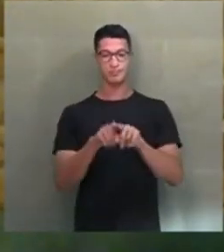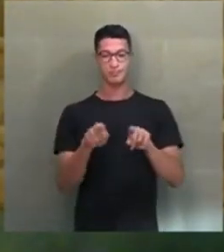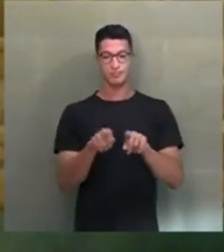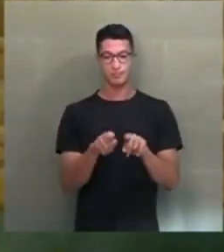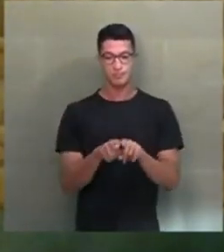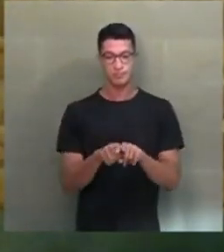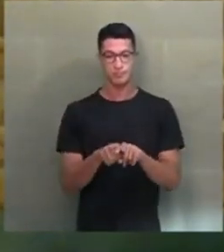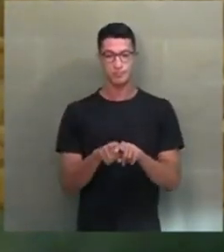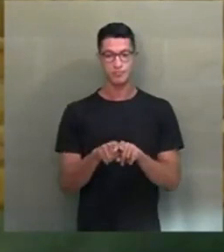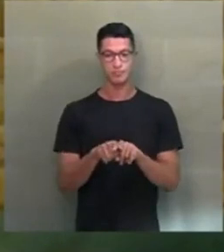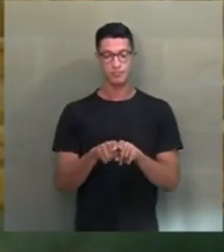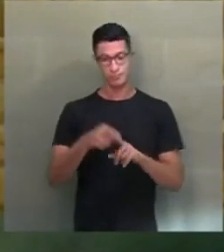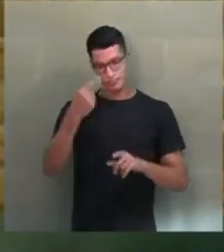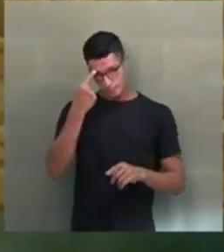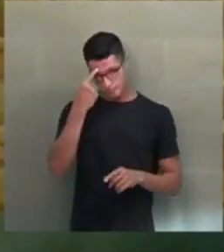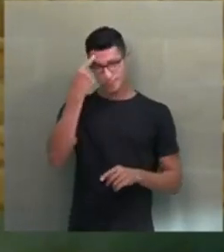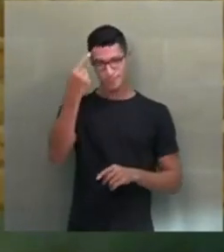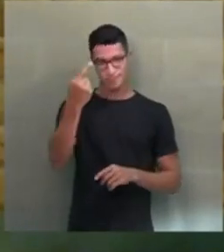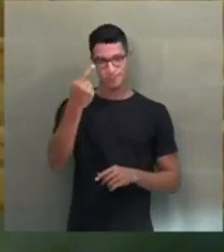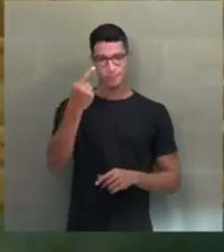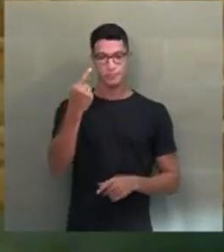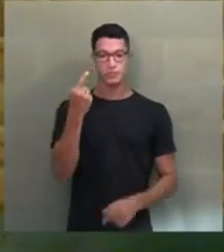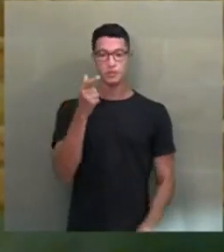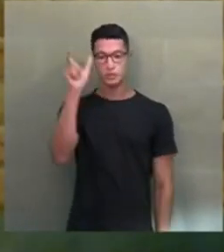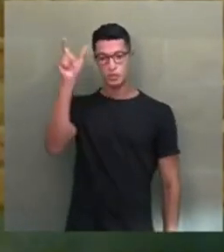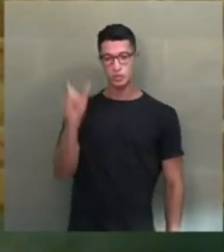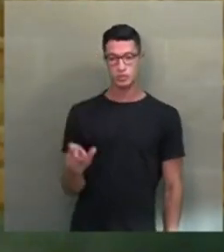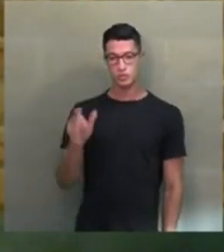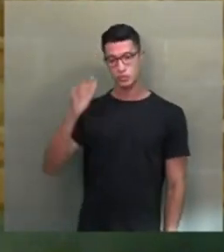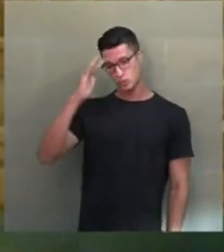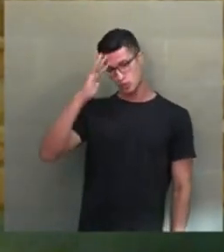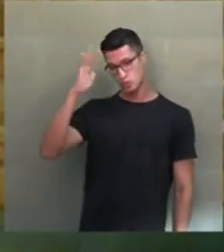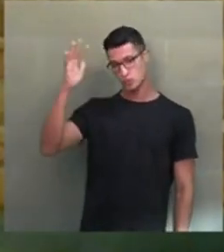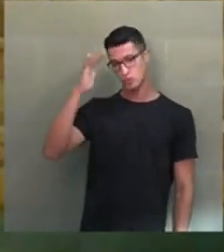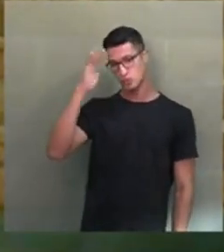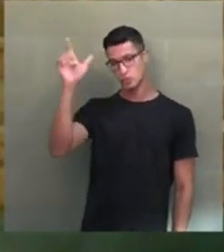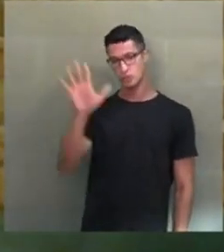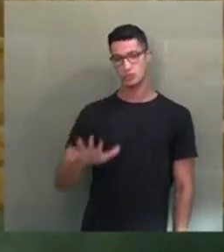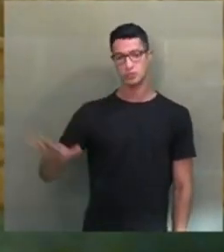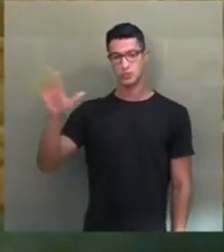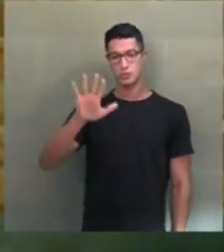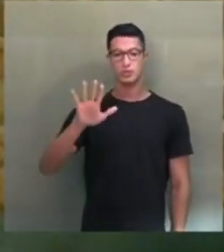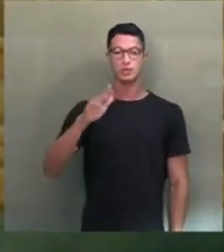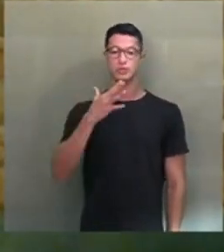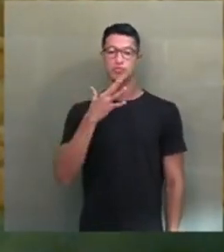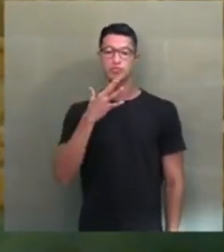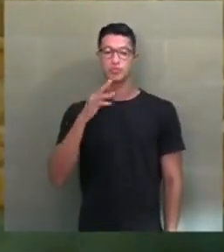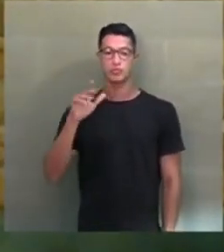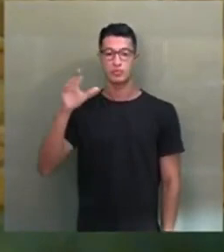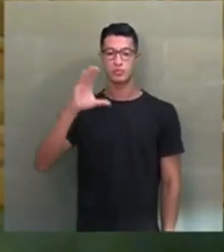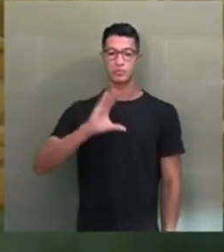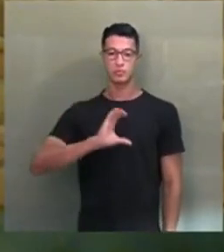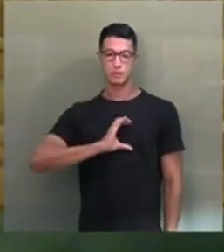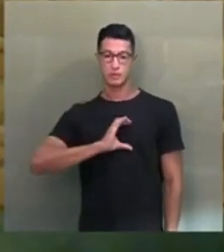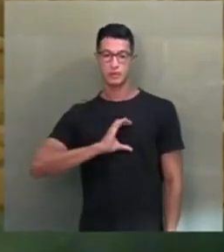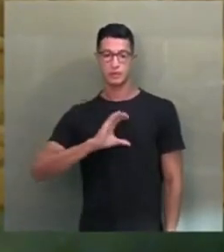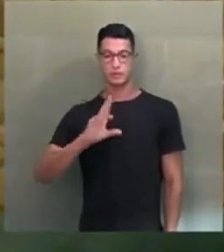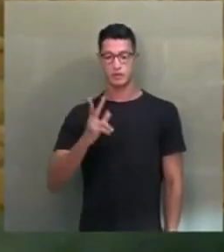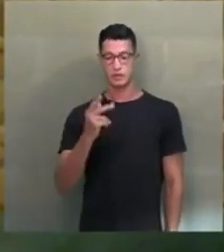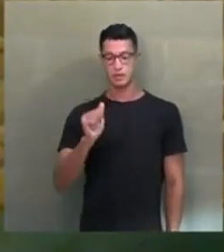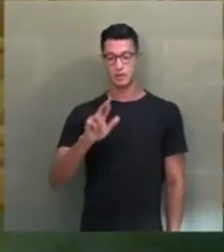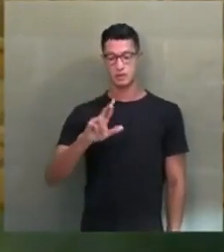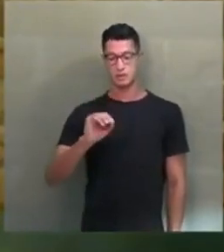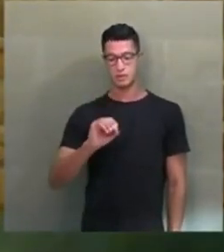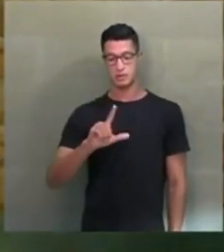né, a ideia de um pensador e teórico não muito conhecido, um canadense, Harold